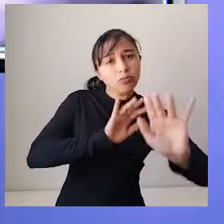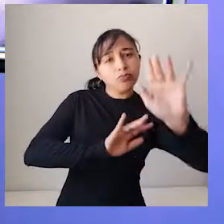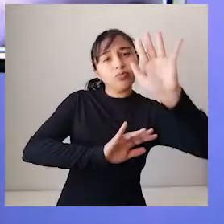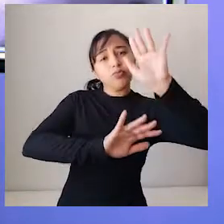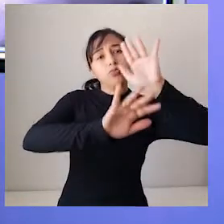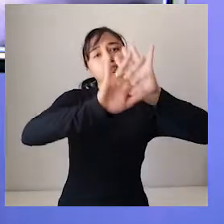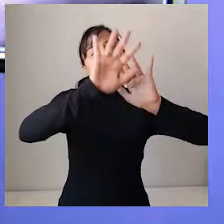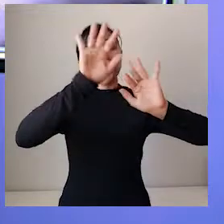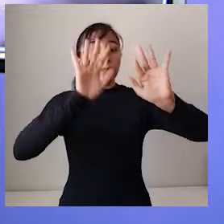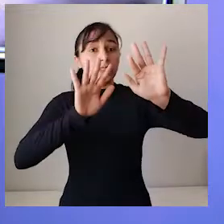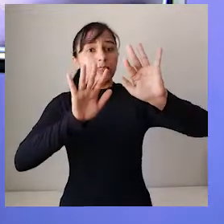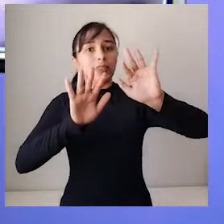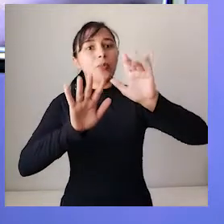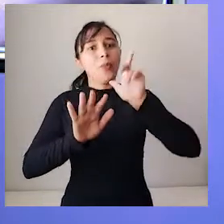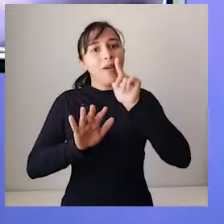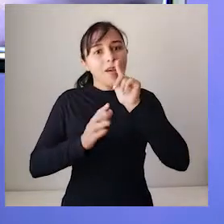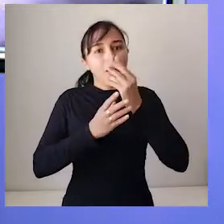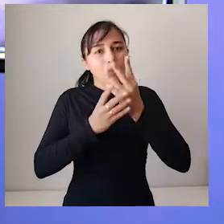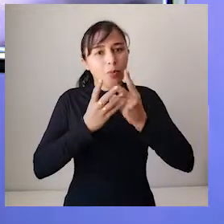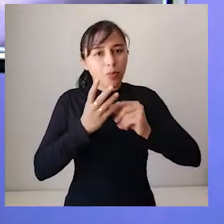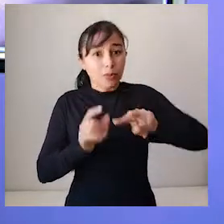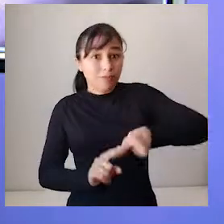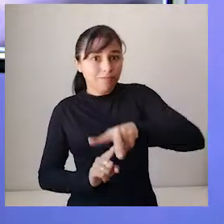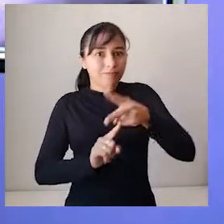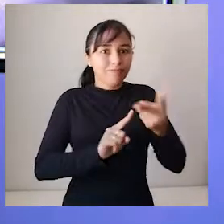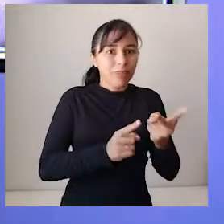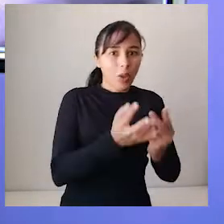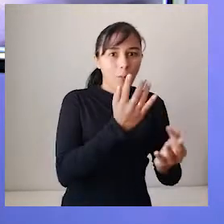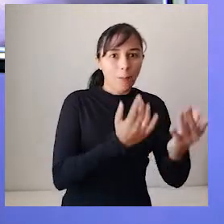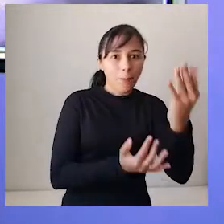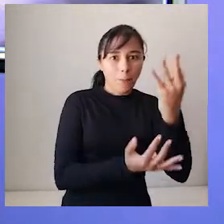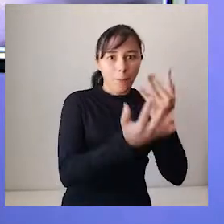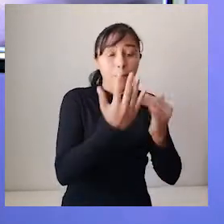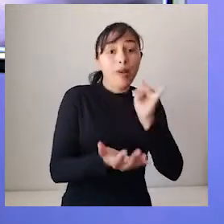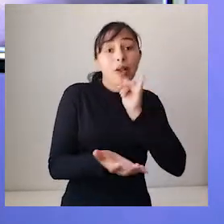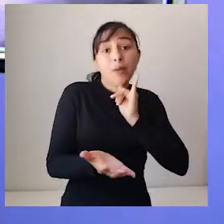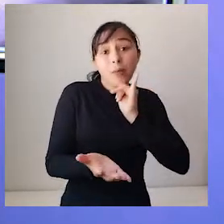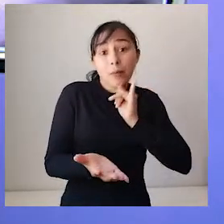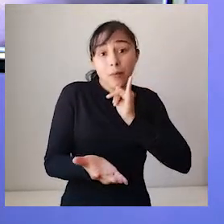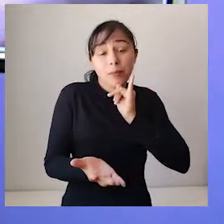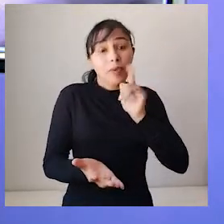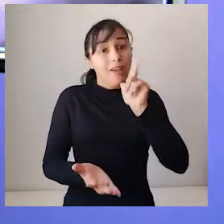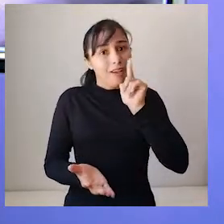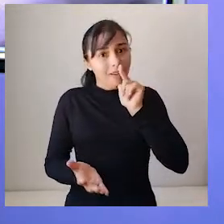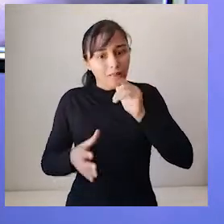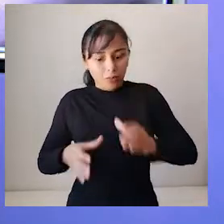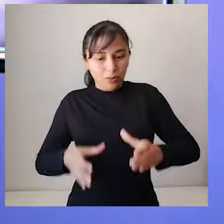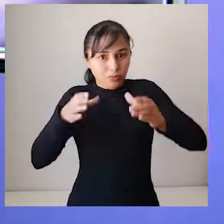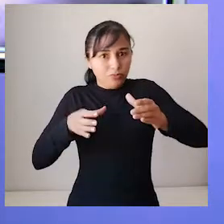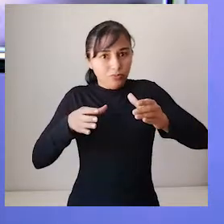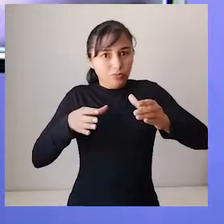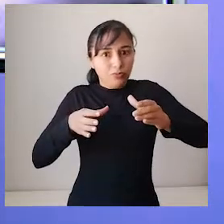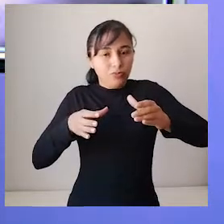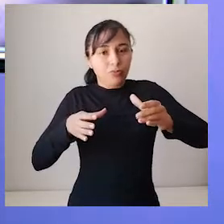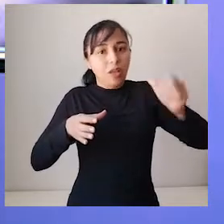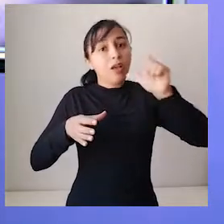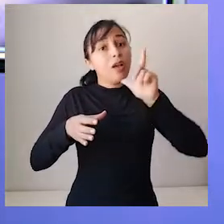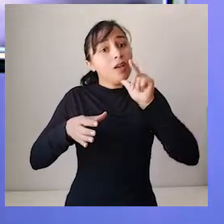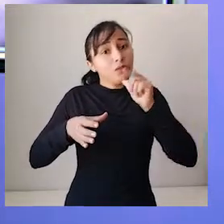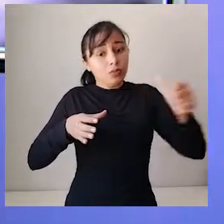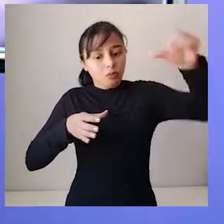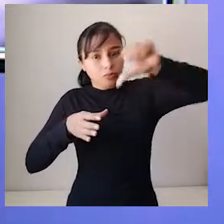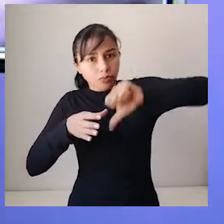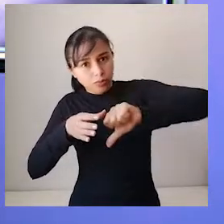É quando nós colocamos, por exemplo, uma água para ferver em uma panela. Essa